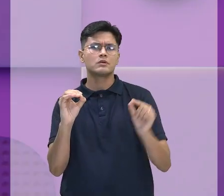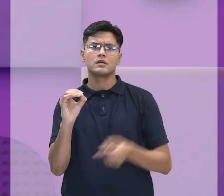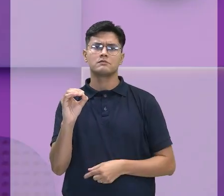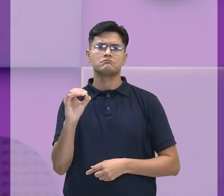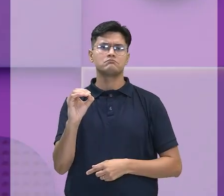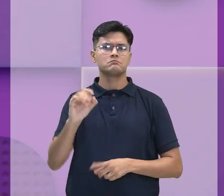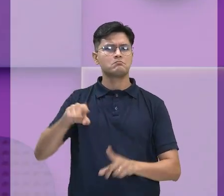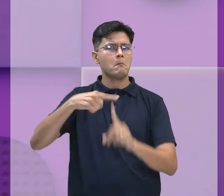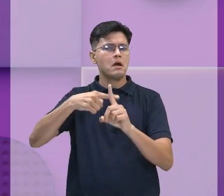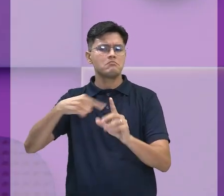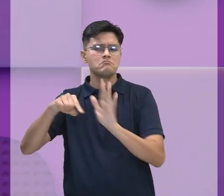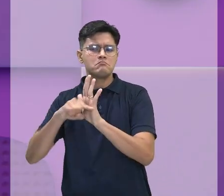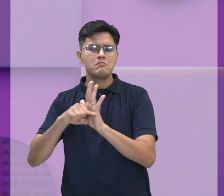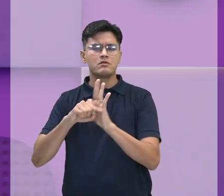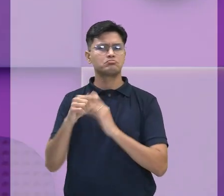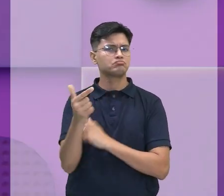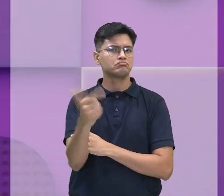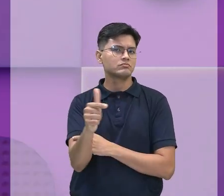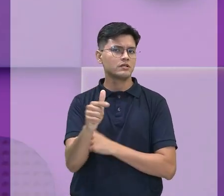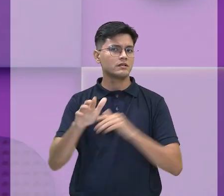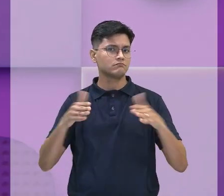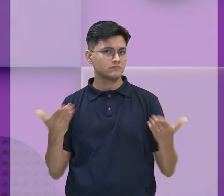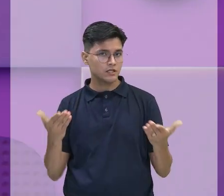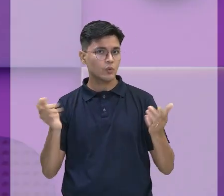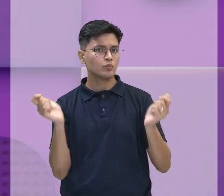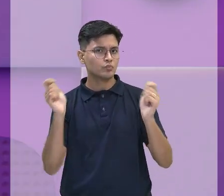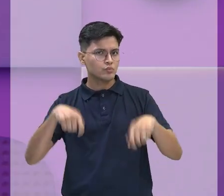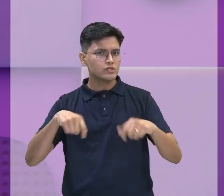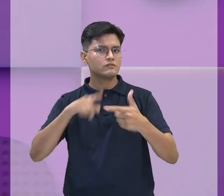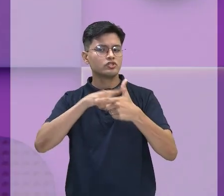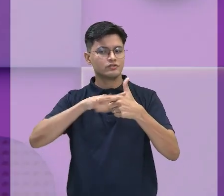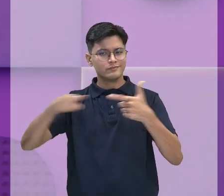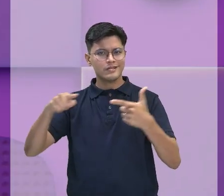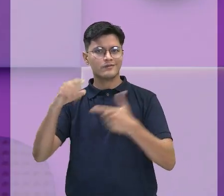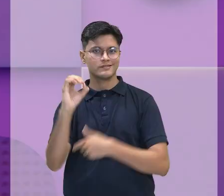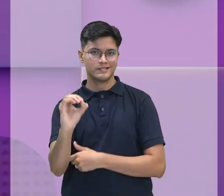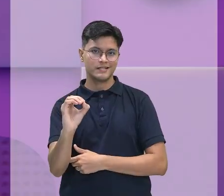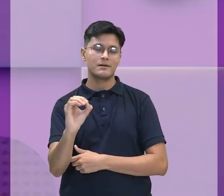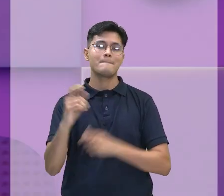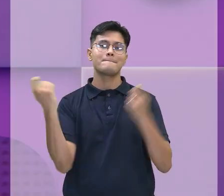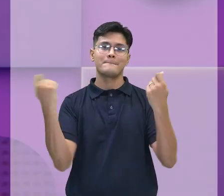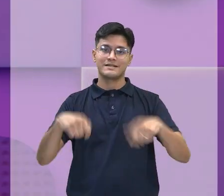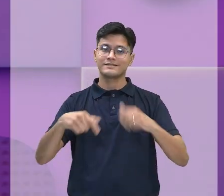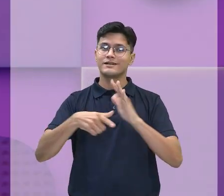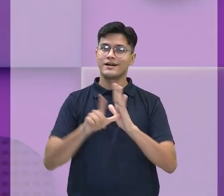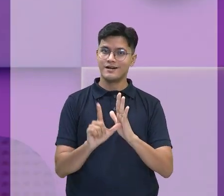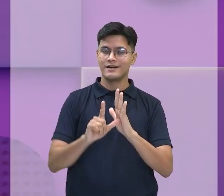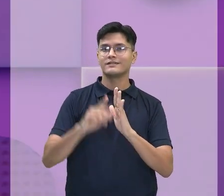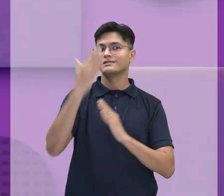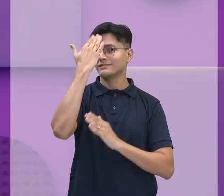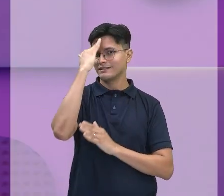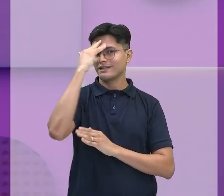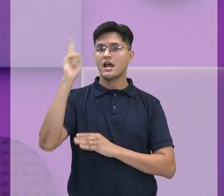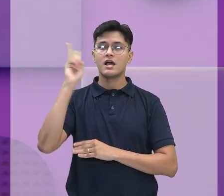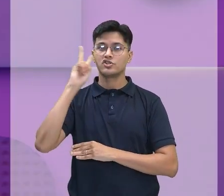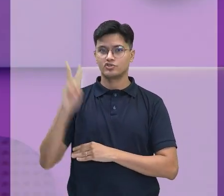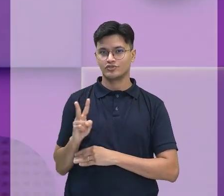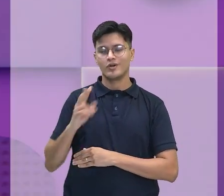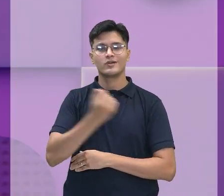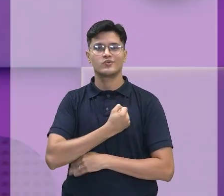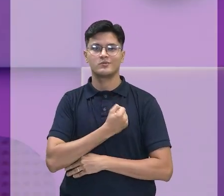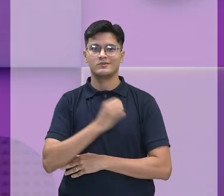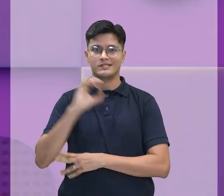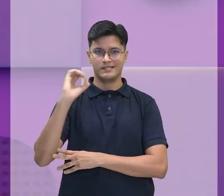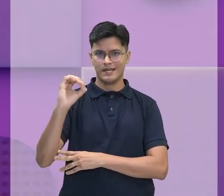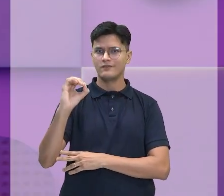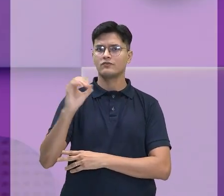sinal. Posso dividir por 0? Aí a gente vai ter que entender um pouco da história do número 0. Não sei se vocês